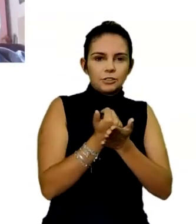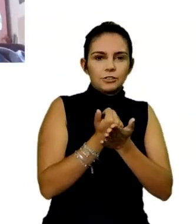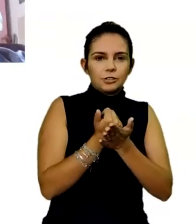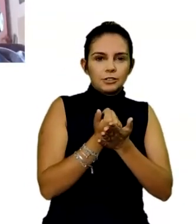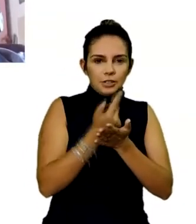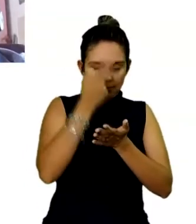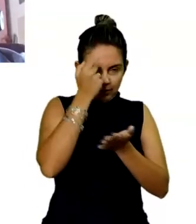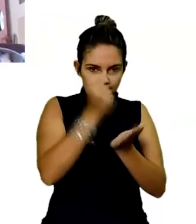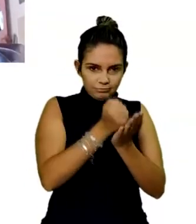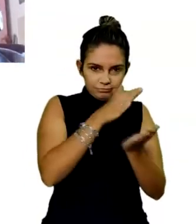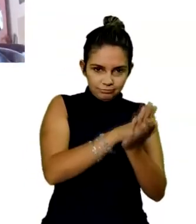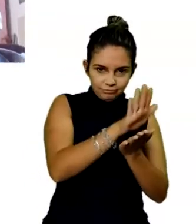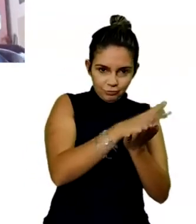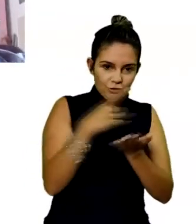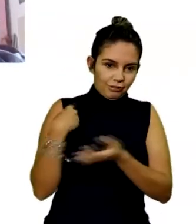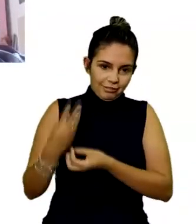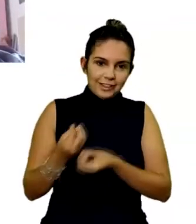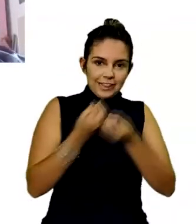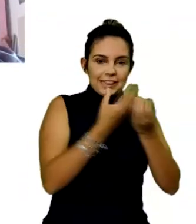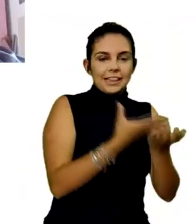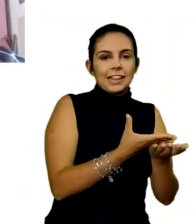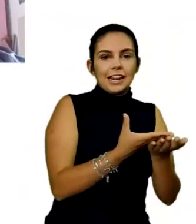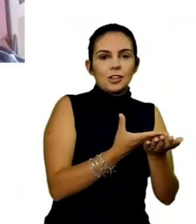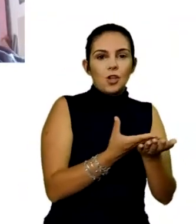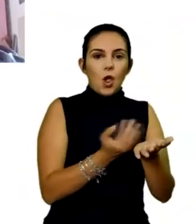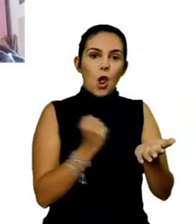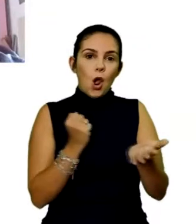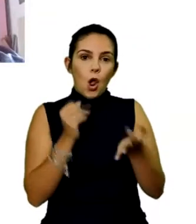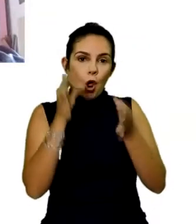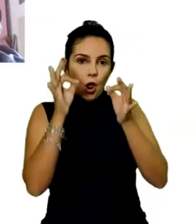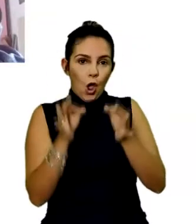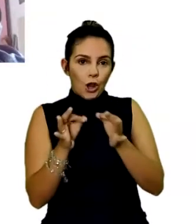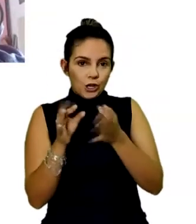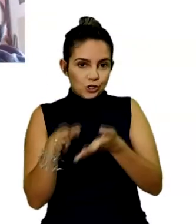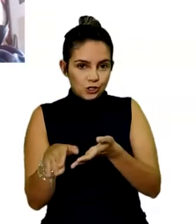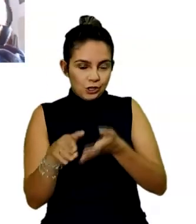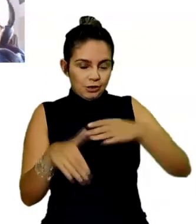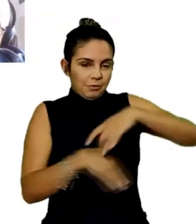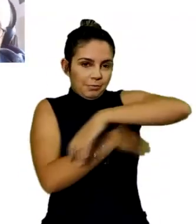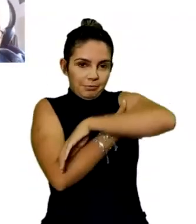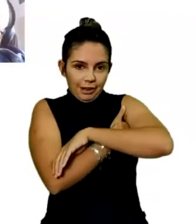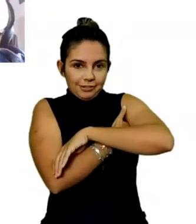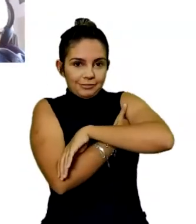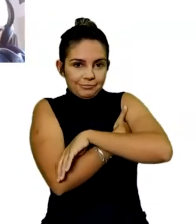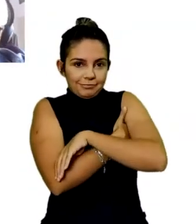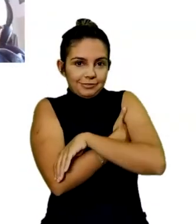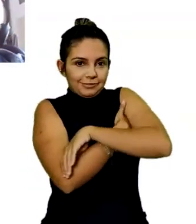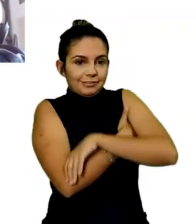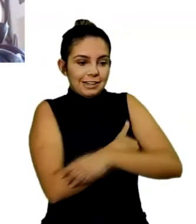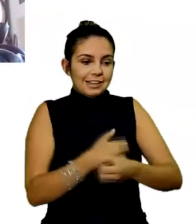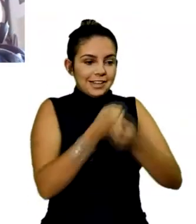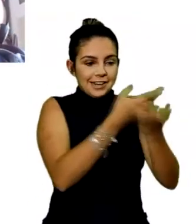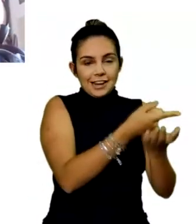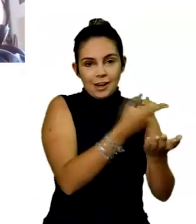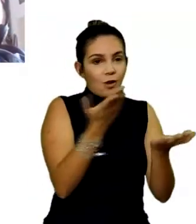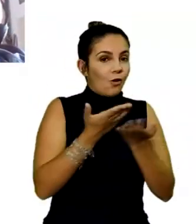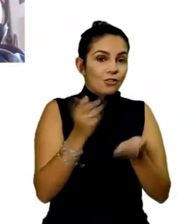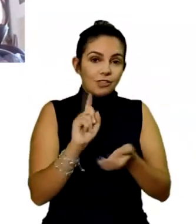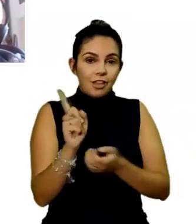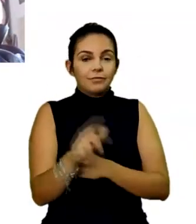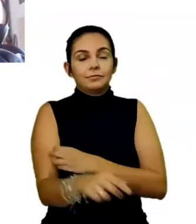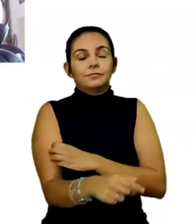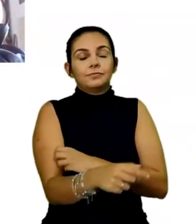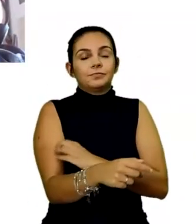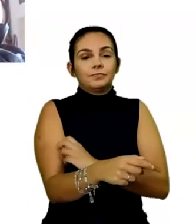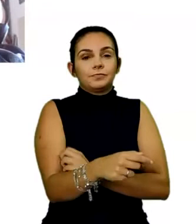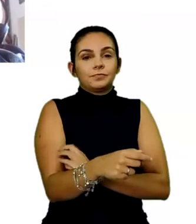para as editoras, a gente colocava os originais numa pasta, botava debaixo do braço e entregava para a editora. Hoje não.